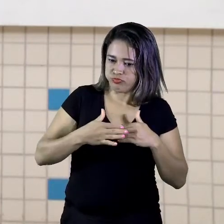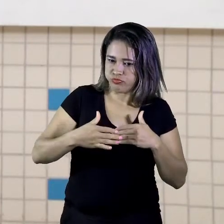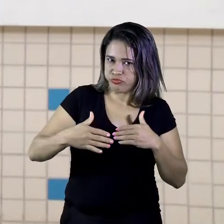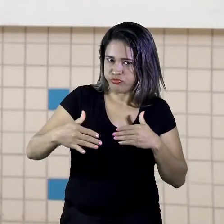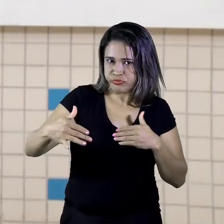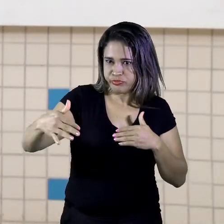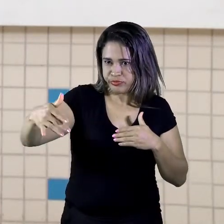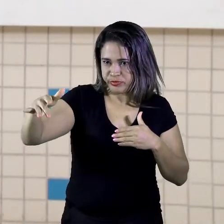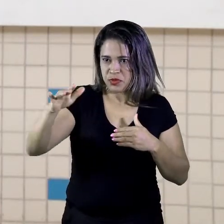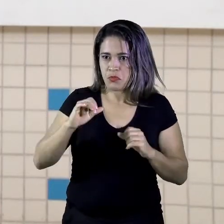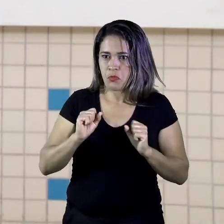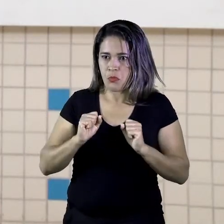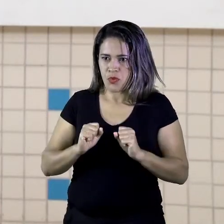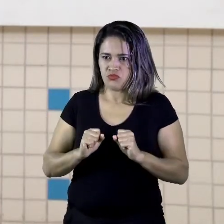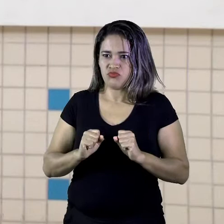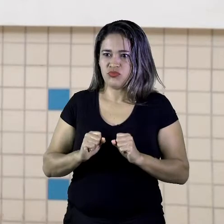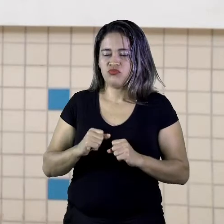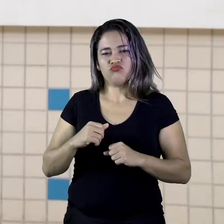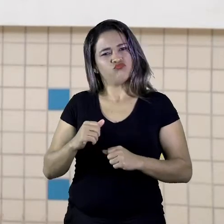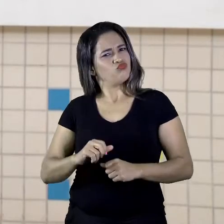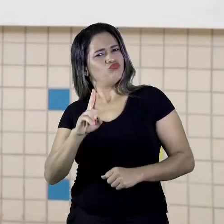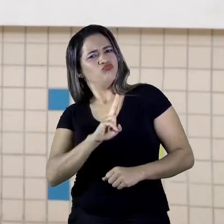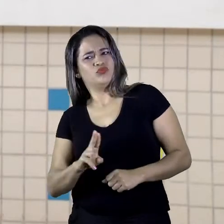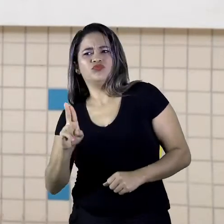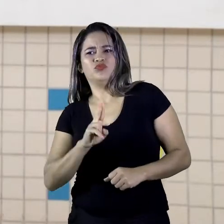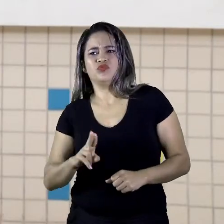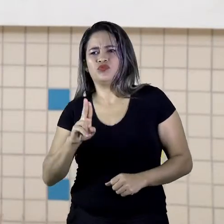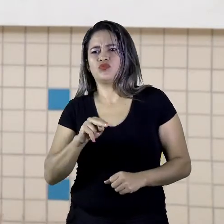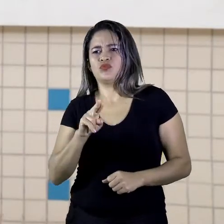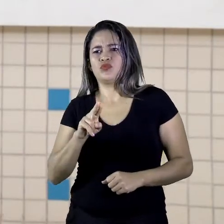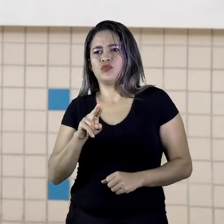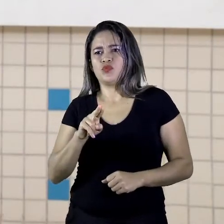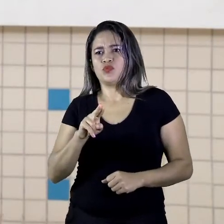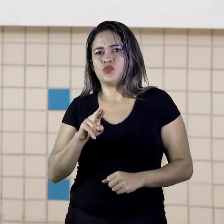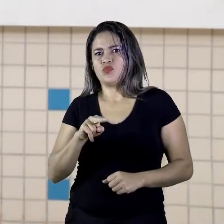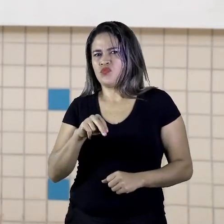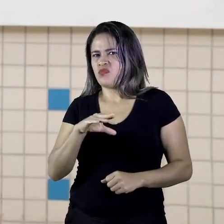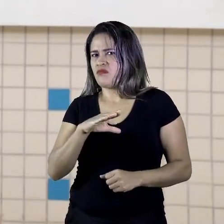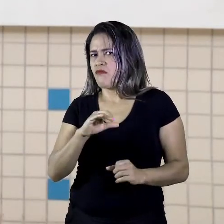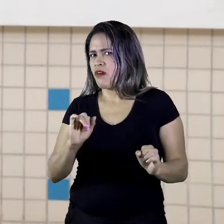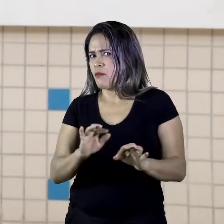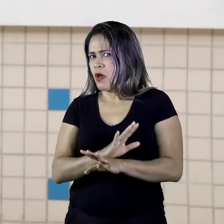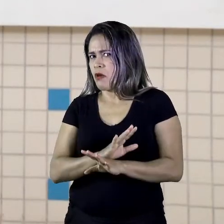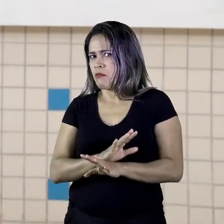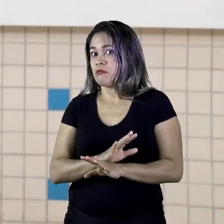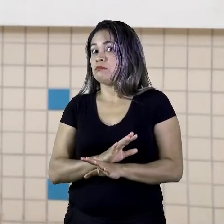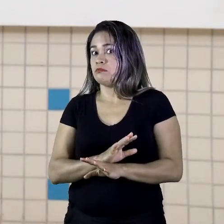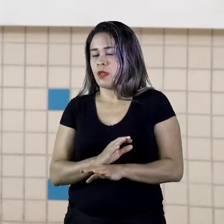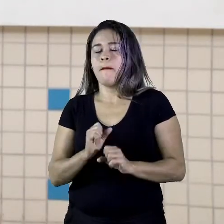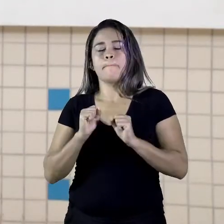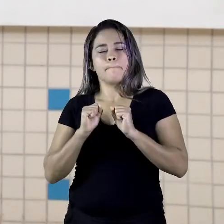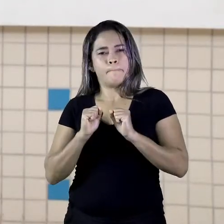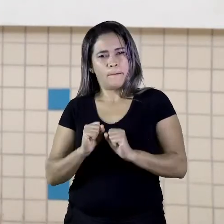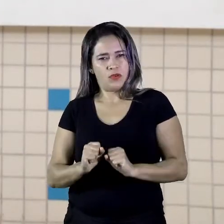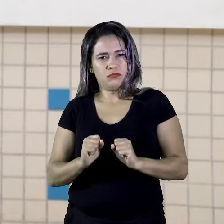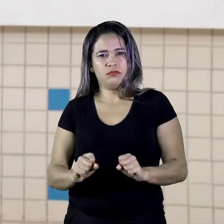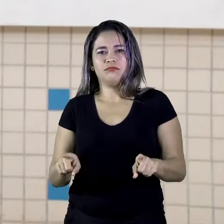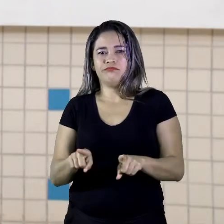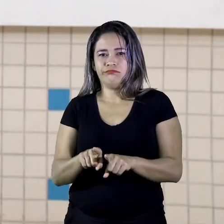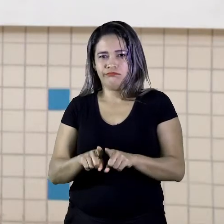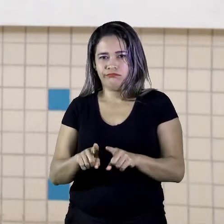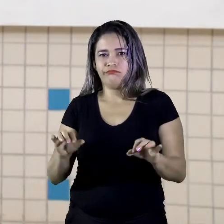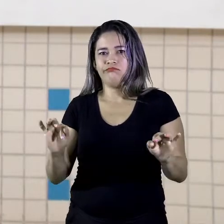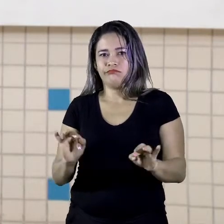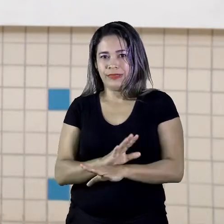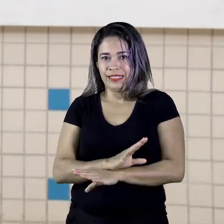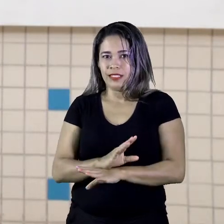que a gente pode consumir e que nunca vai acabar. Pode acabar sim, porque ela tem uma quantidade no mundo e se